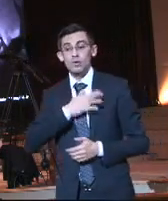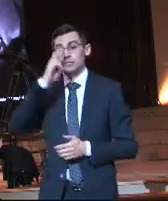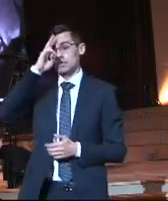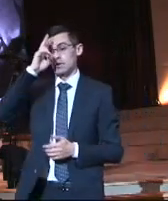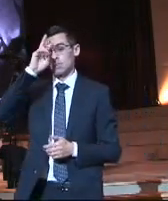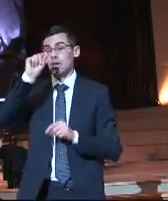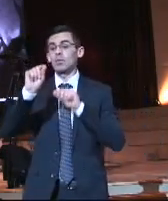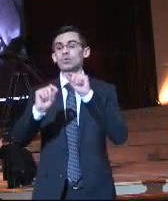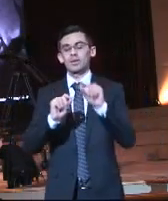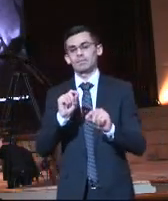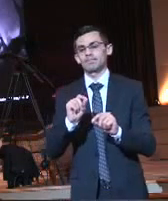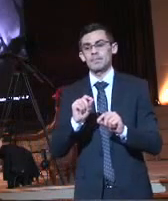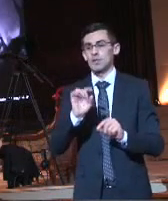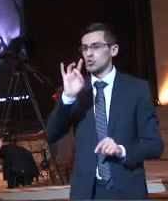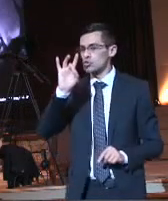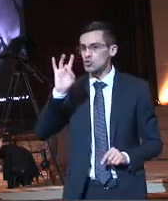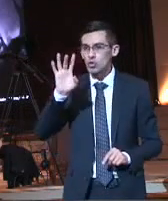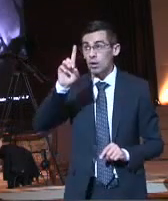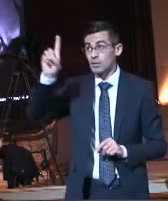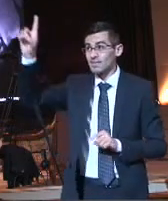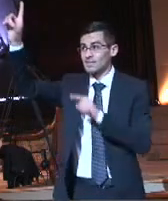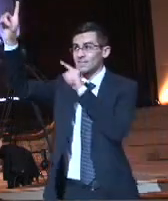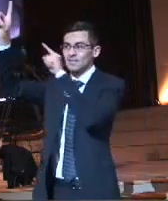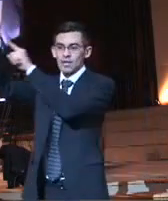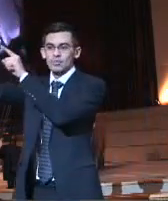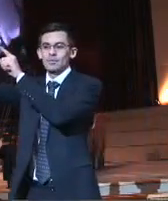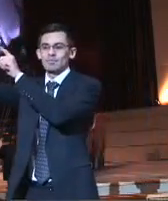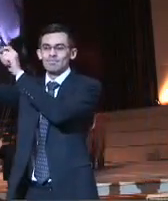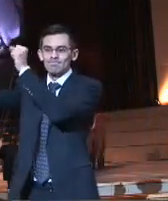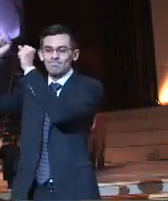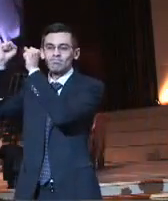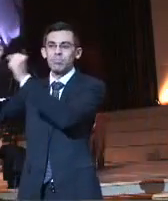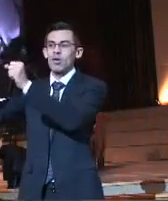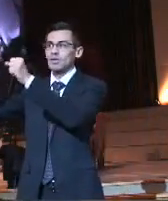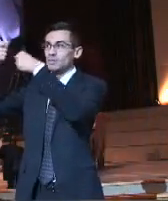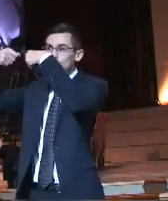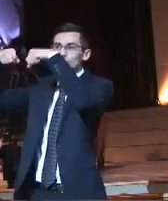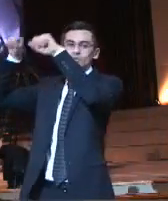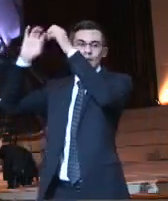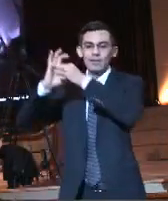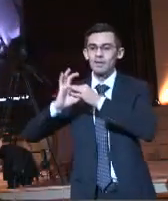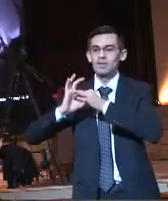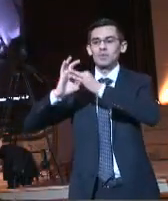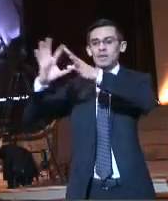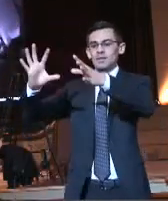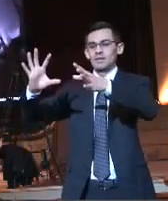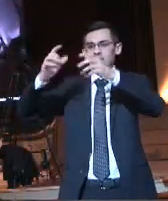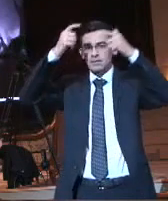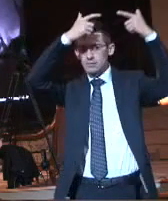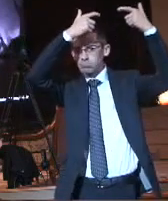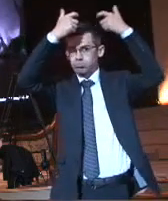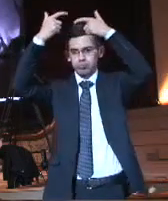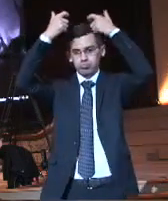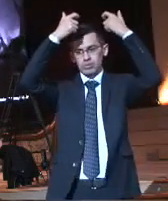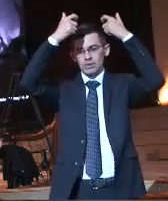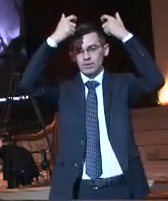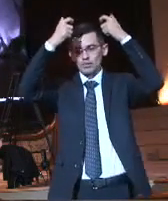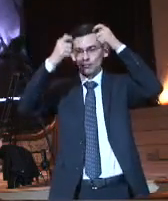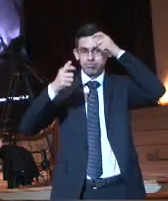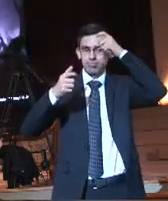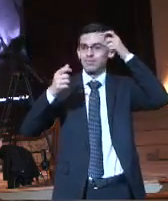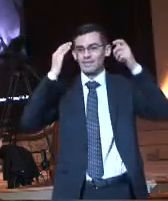que só uma intervenção do céu pode nos livrar destas batalhas espirituais. E